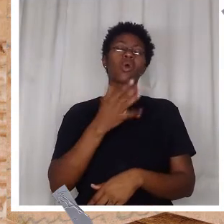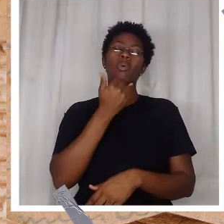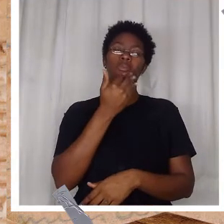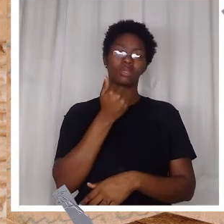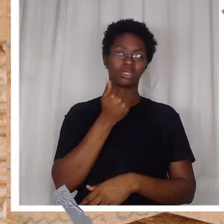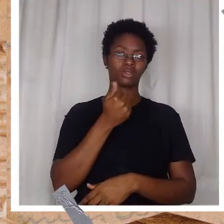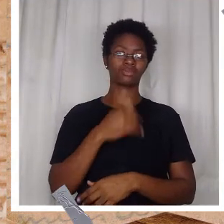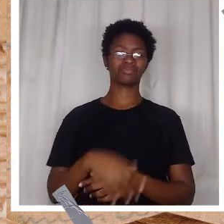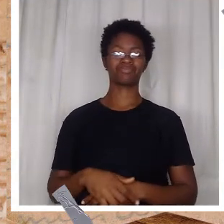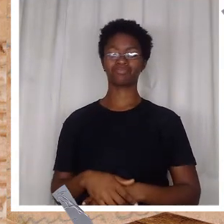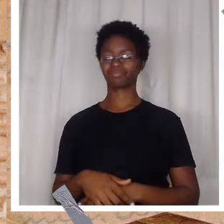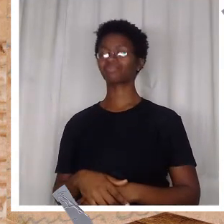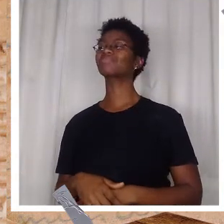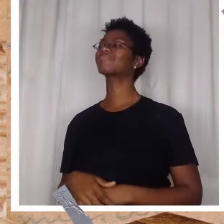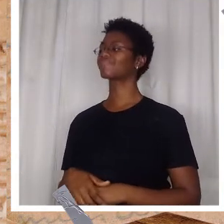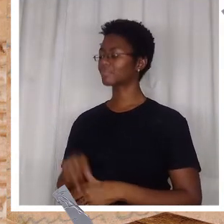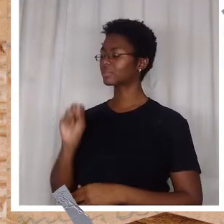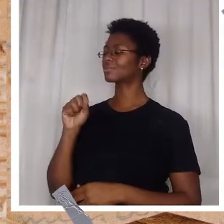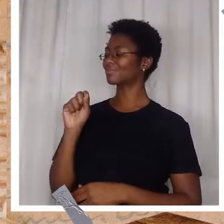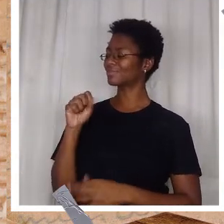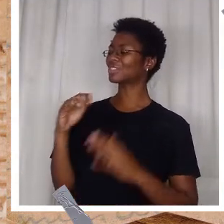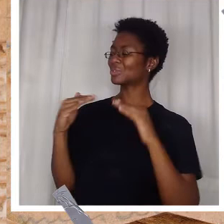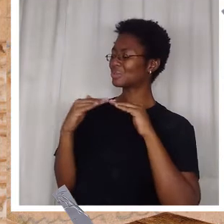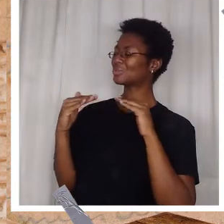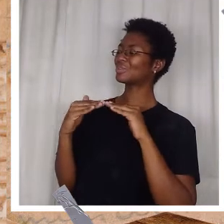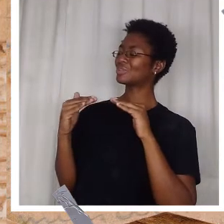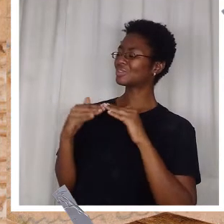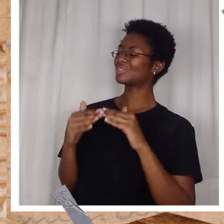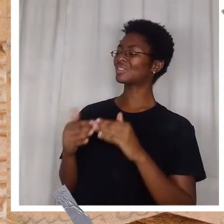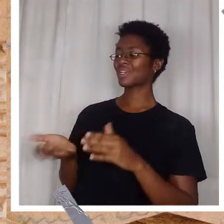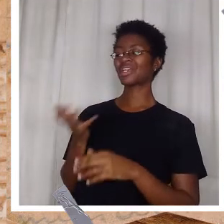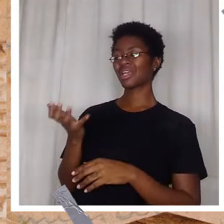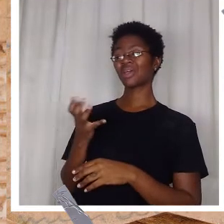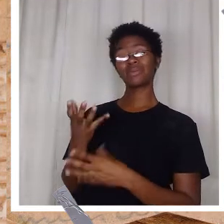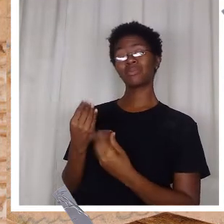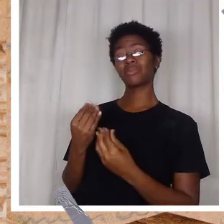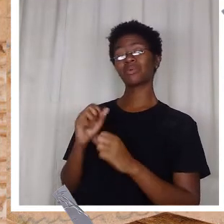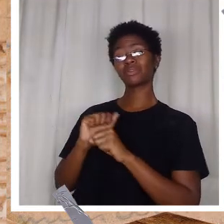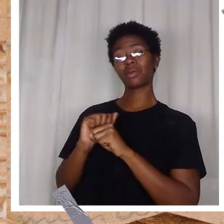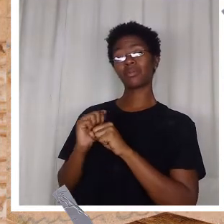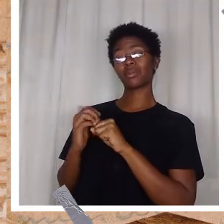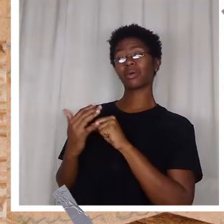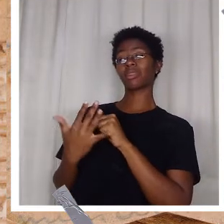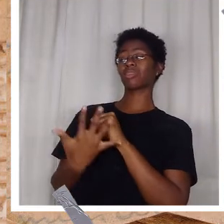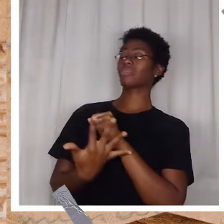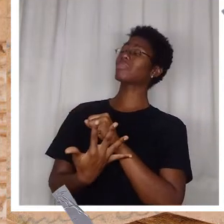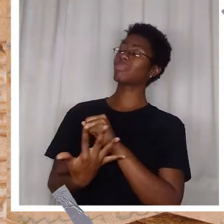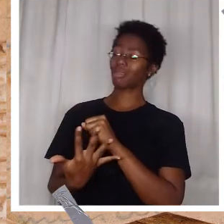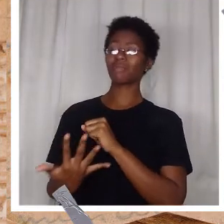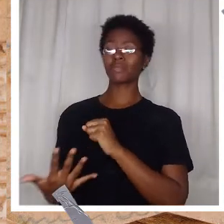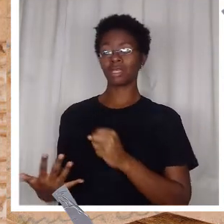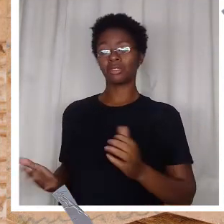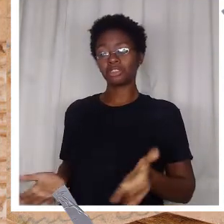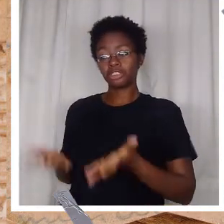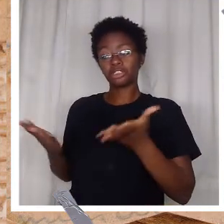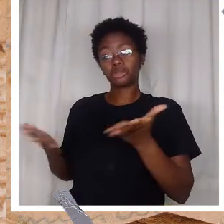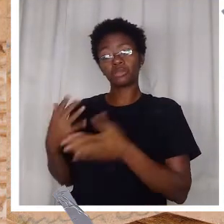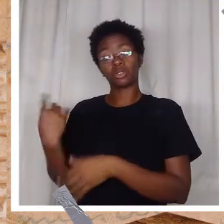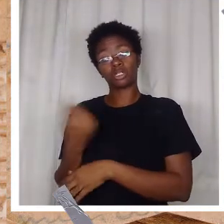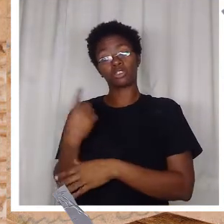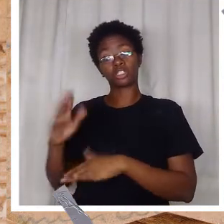que a pandemia nos motive nesse sentido, né? Nós sempre conseguimos. Exato. Nós ainda continuamos